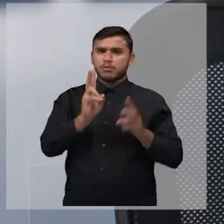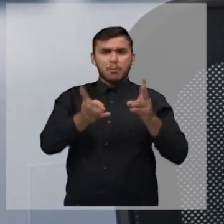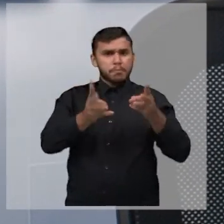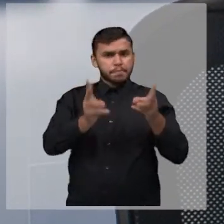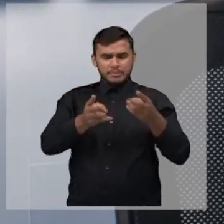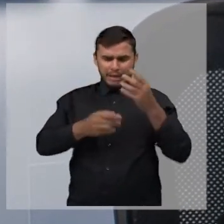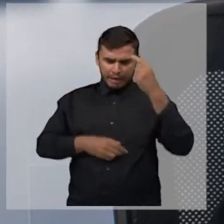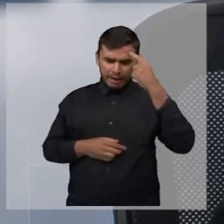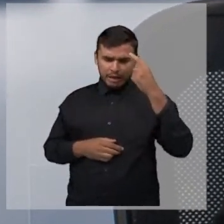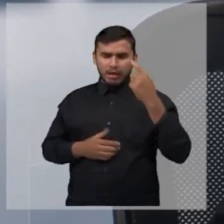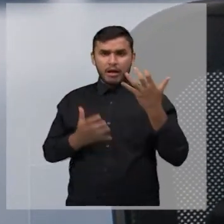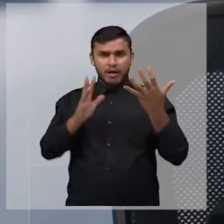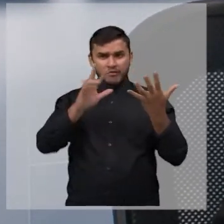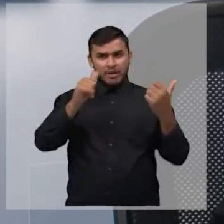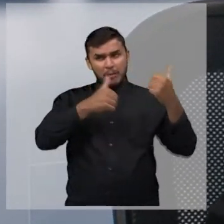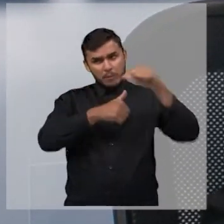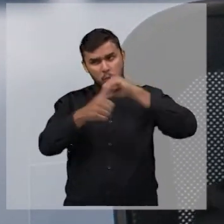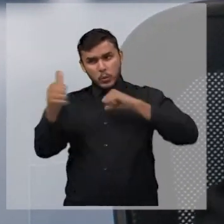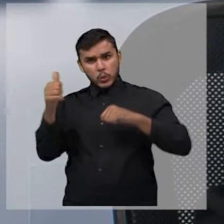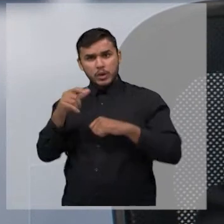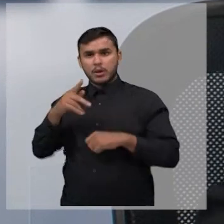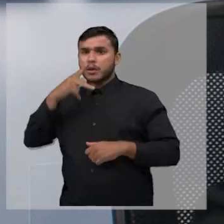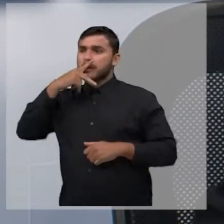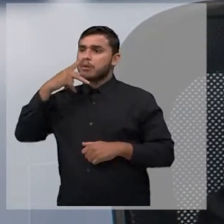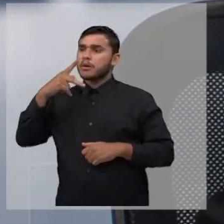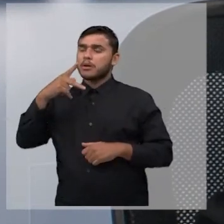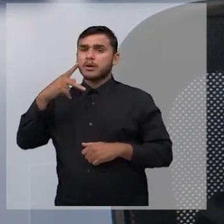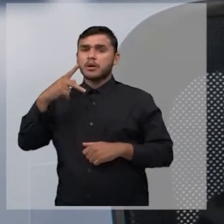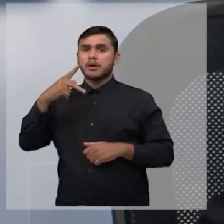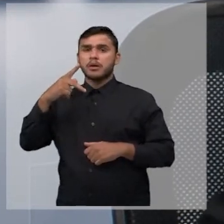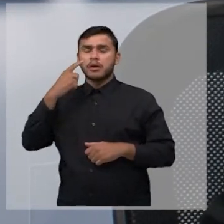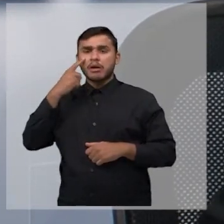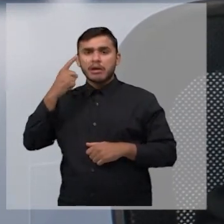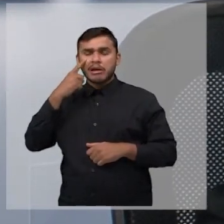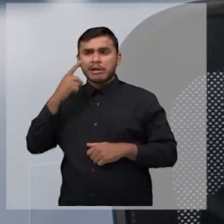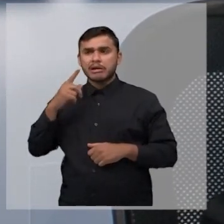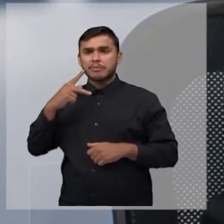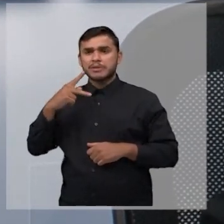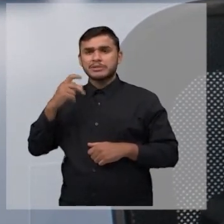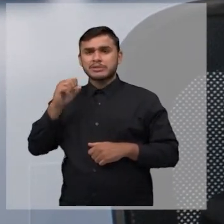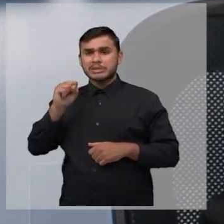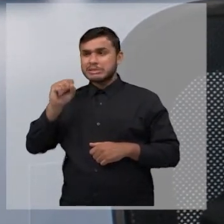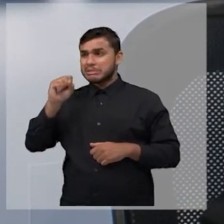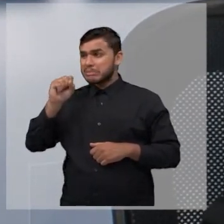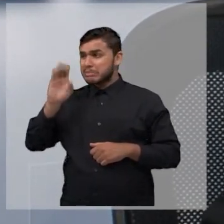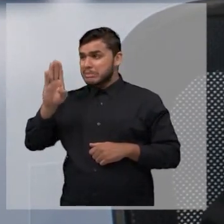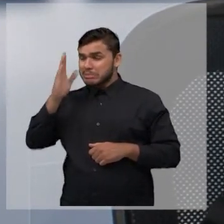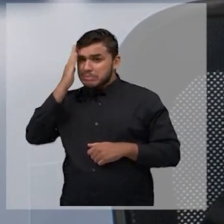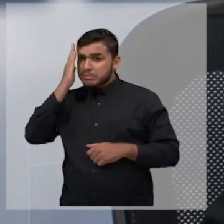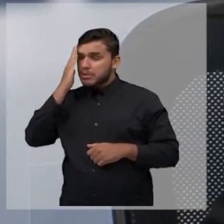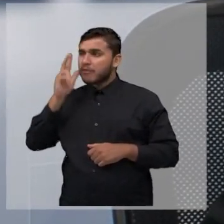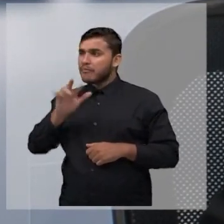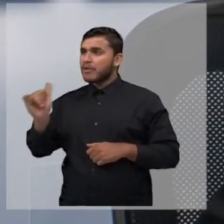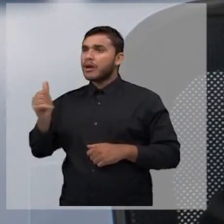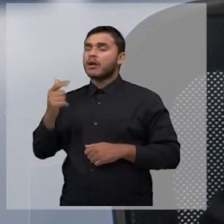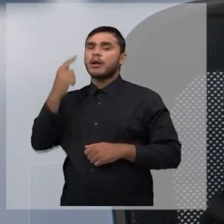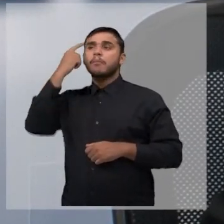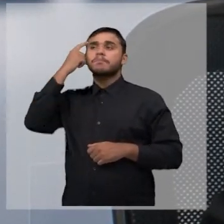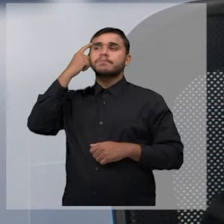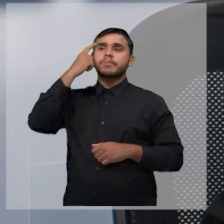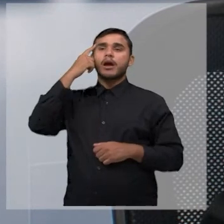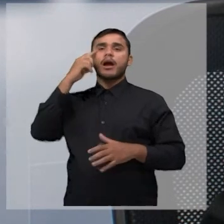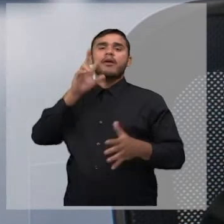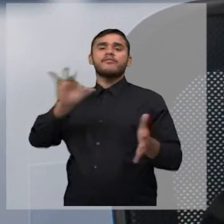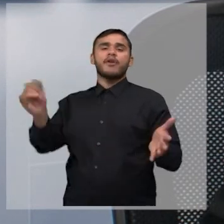Eu acho que essa tentativa de achar que ele poderia ir para o Partido Socialista Brasileiro, eu acho que é só mais uma tentativa de se criar